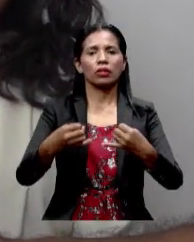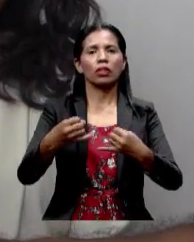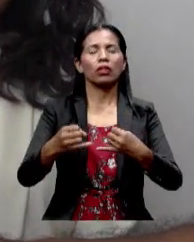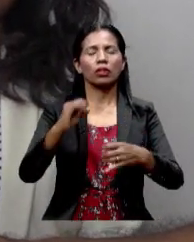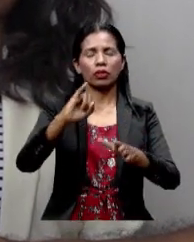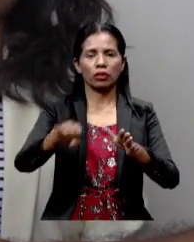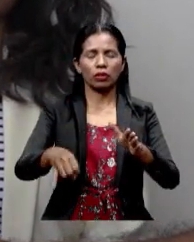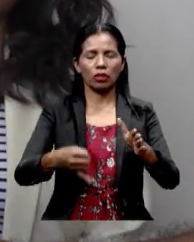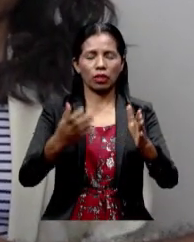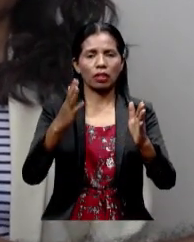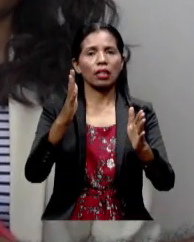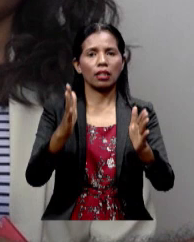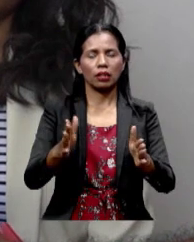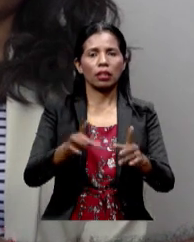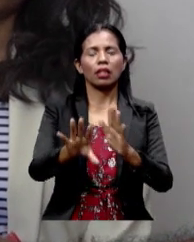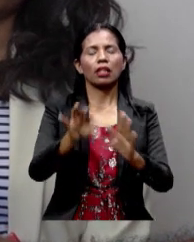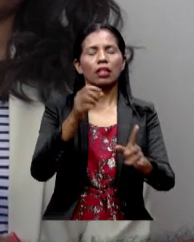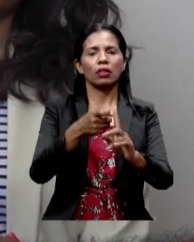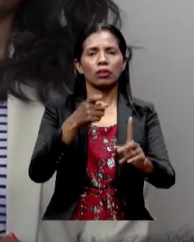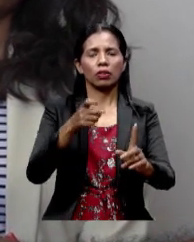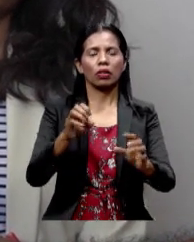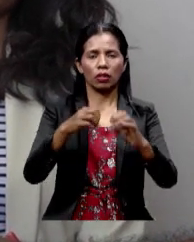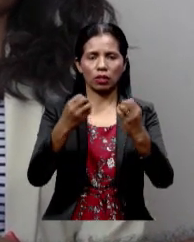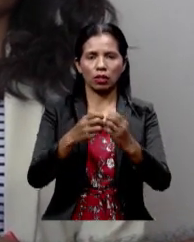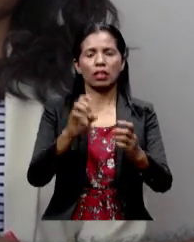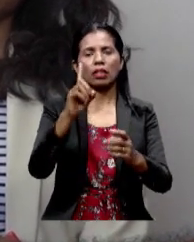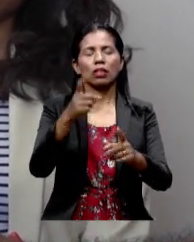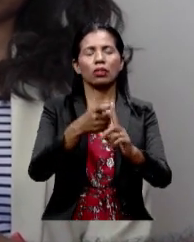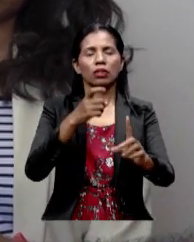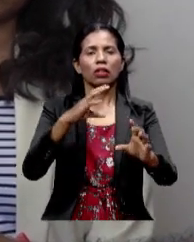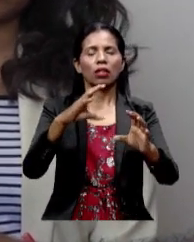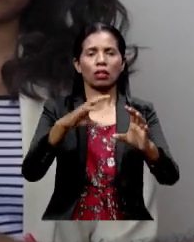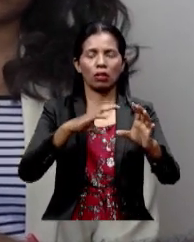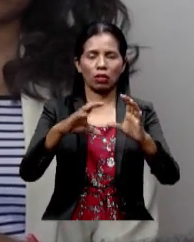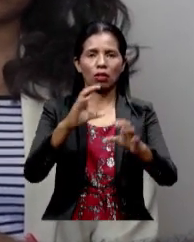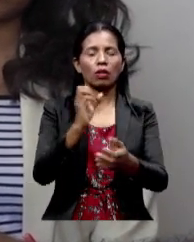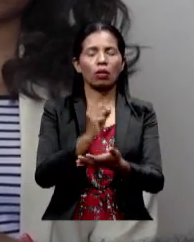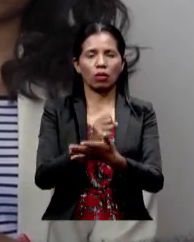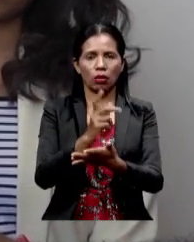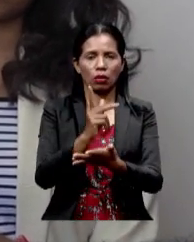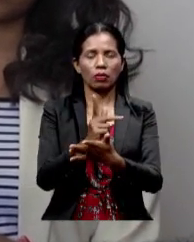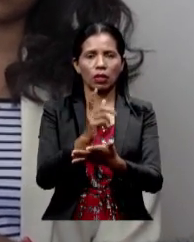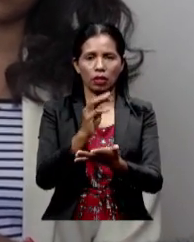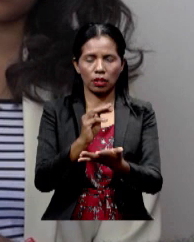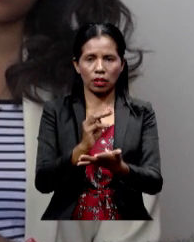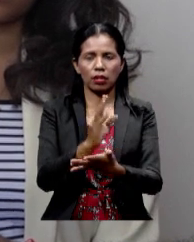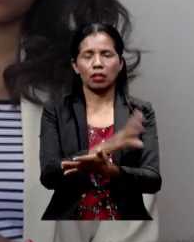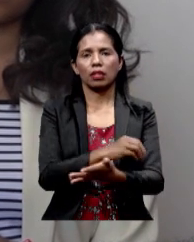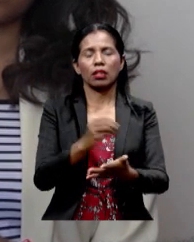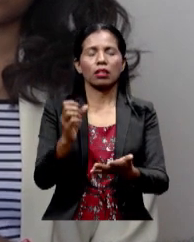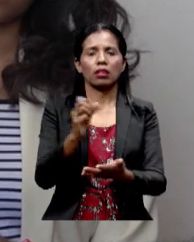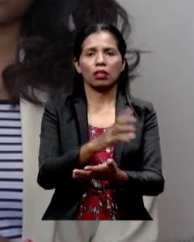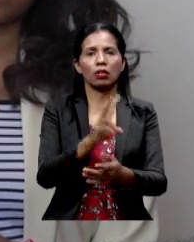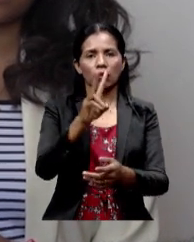nebehili liusi eleição, e da russi órgão comunicação social, nebe itabulo hansa media na insira, e rua russi